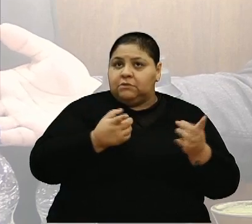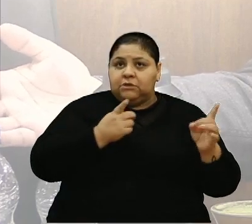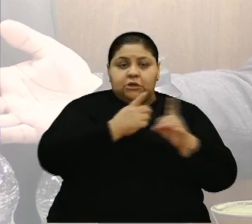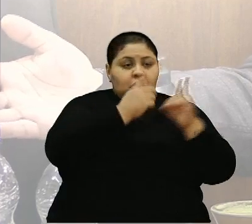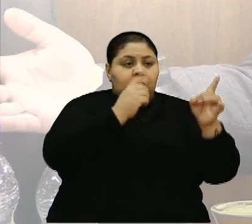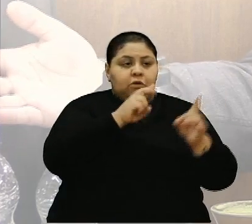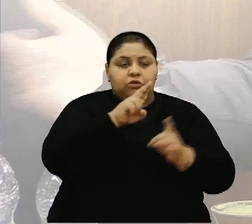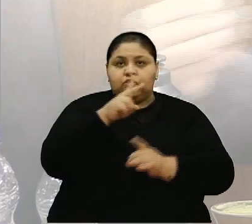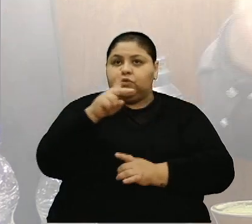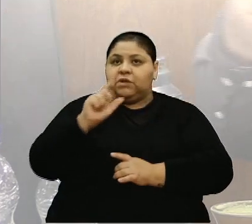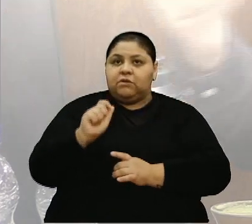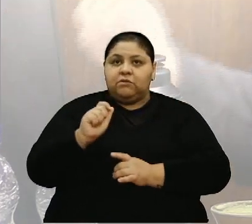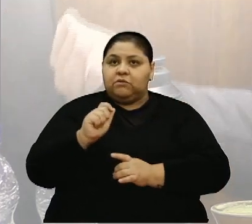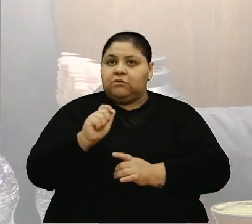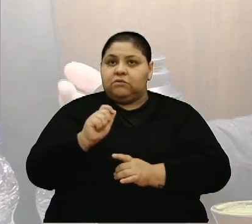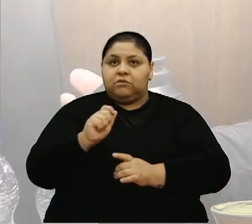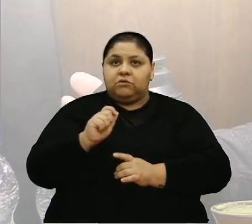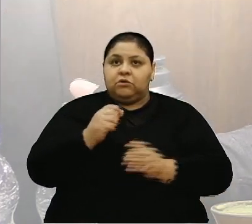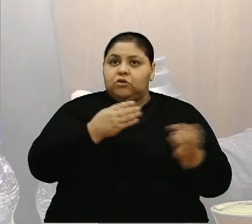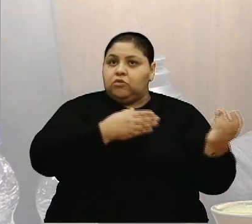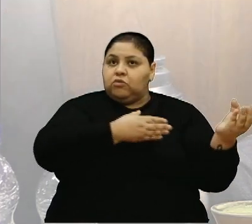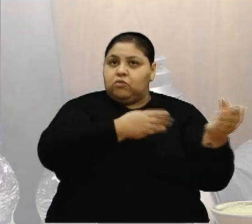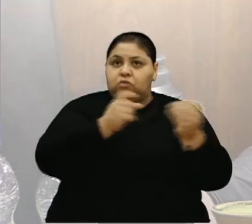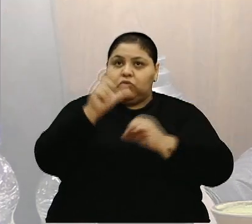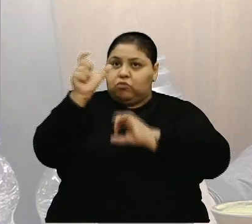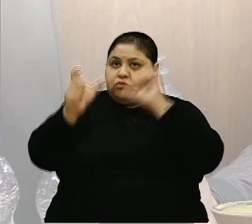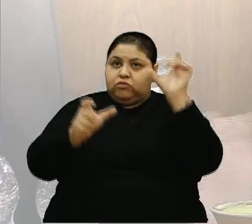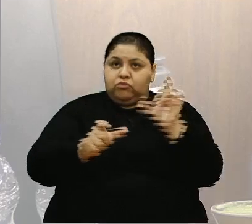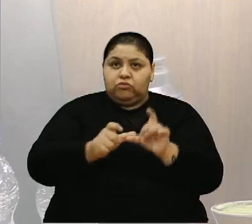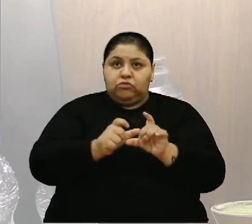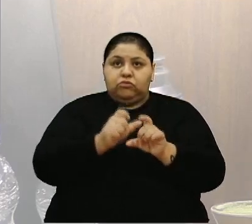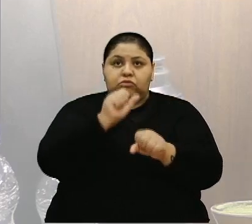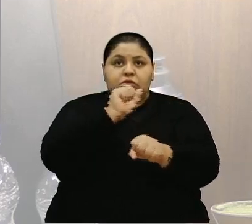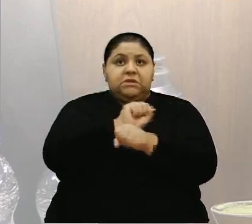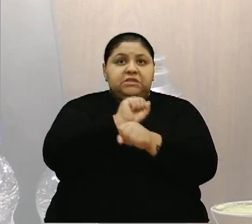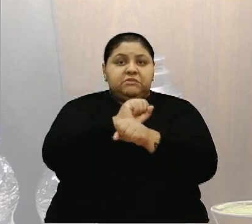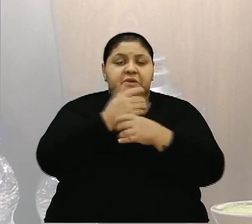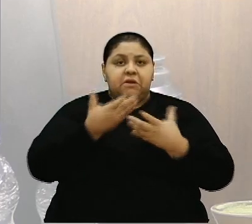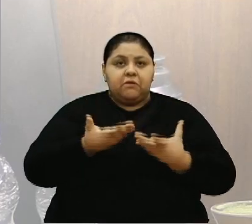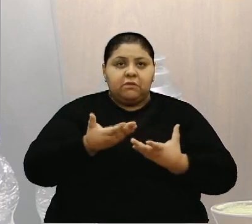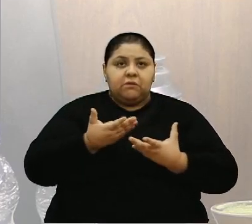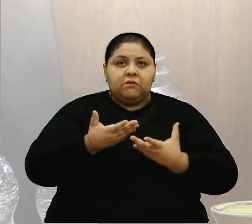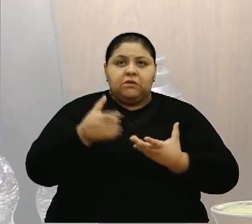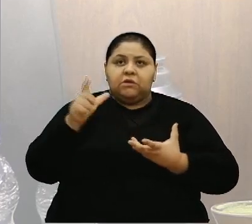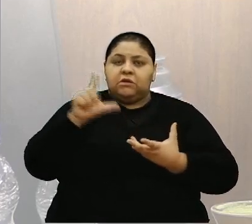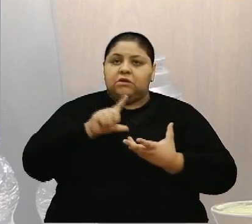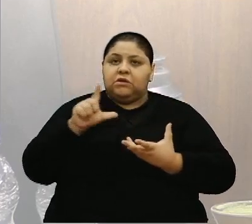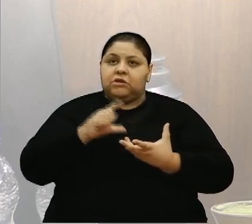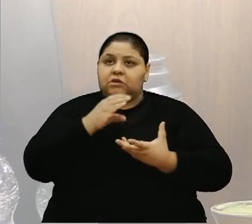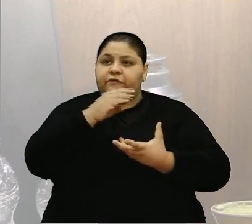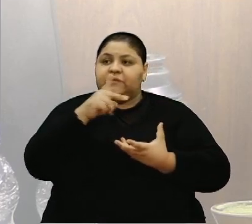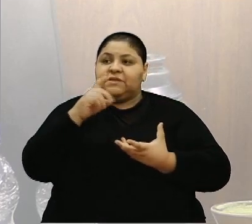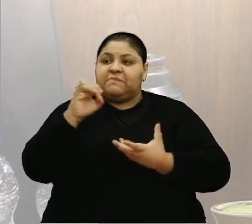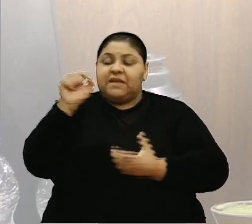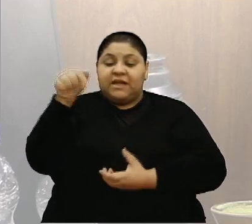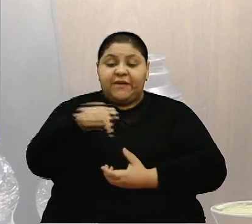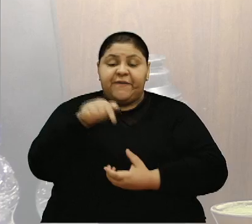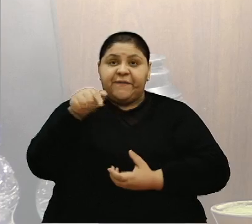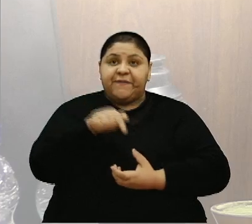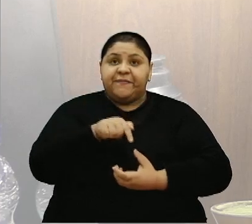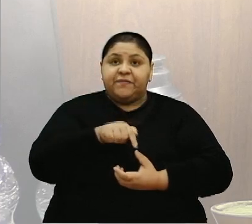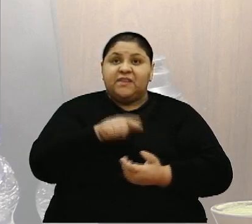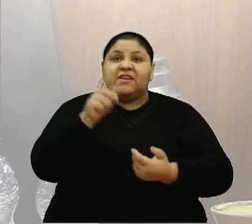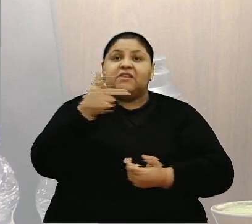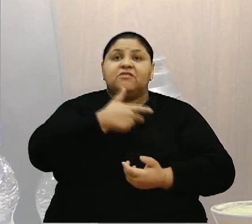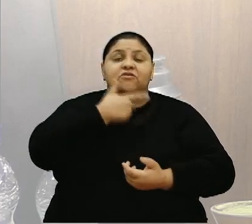UPA, dezenas de pessoas aguardando consulta na UPA, e teve uma CPI aqui em que se